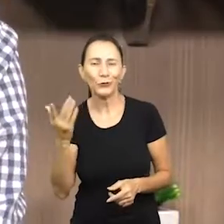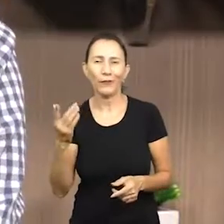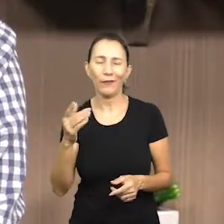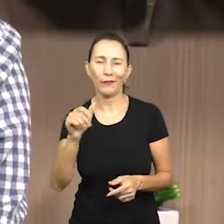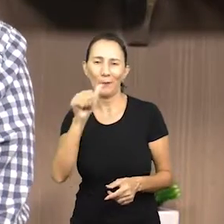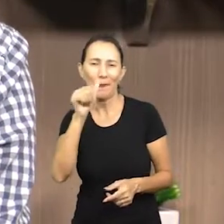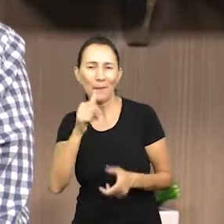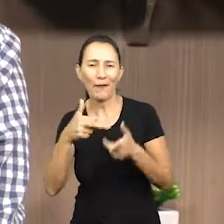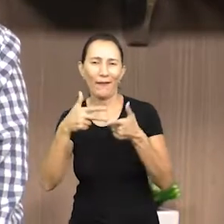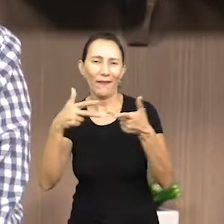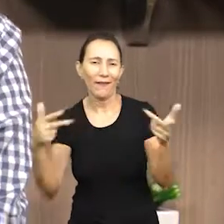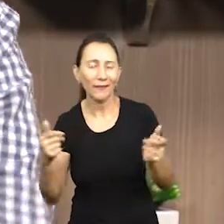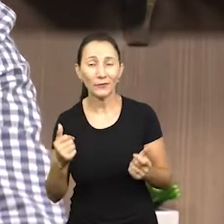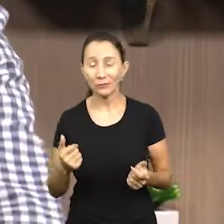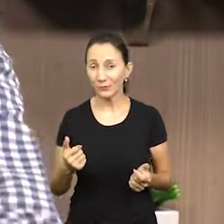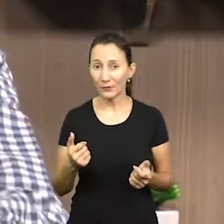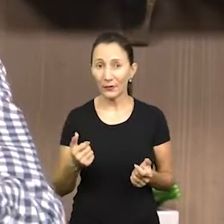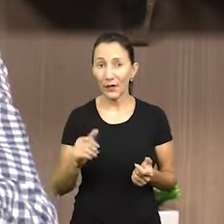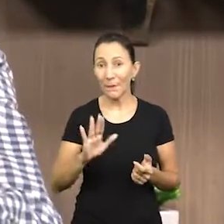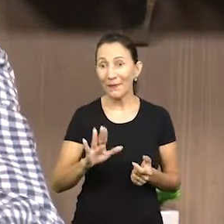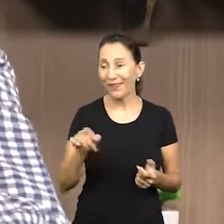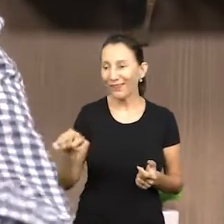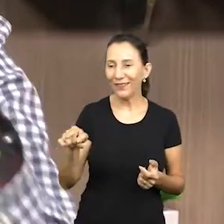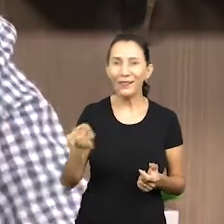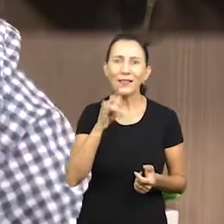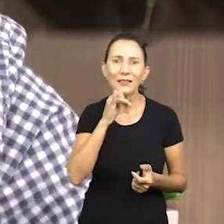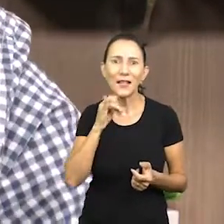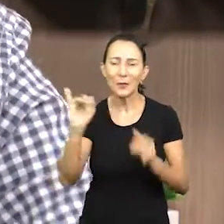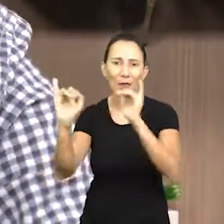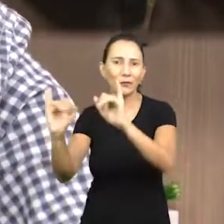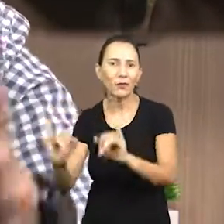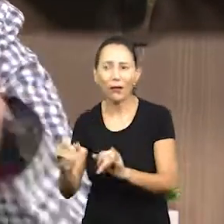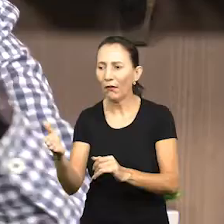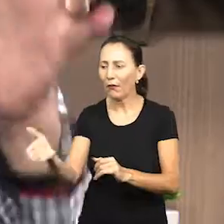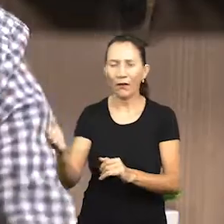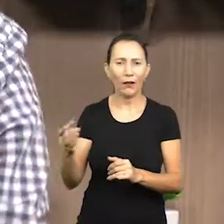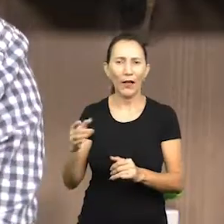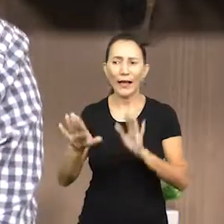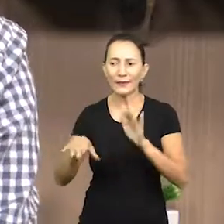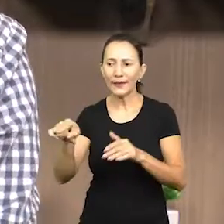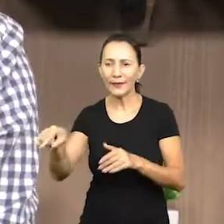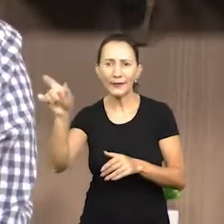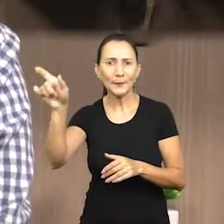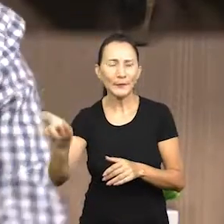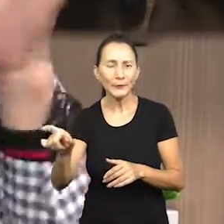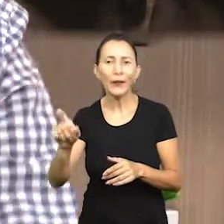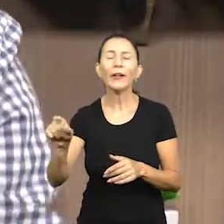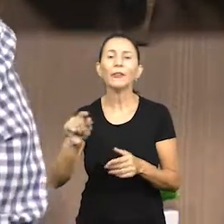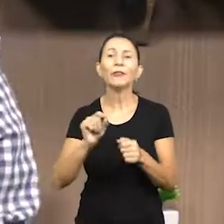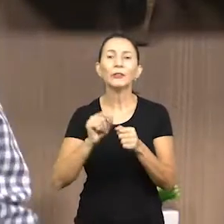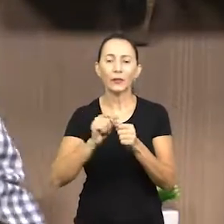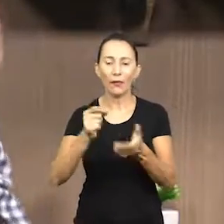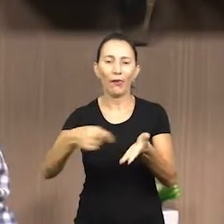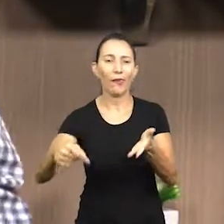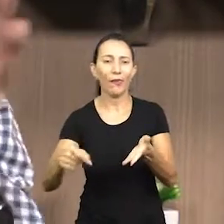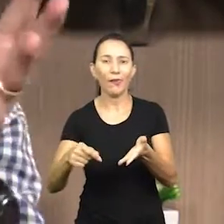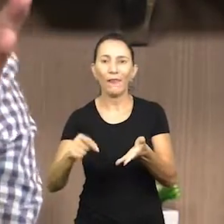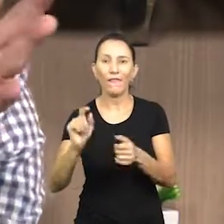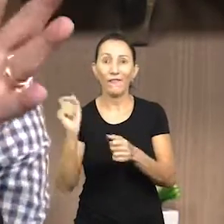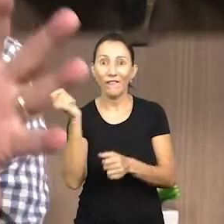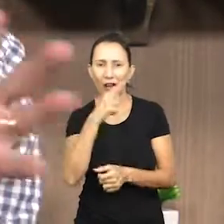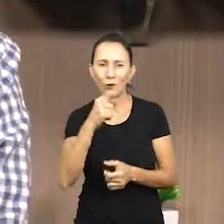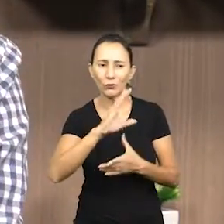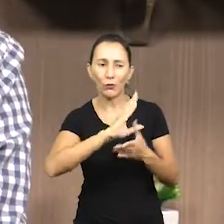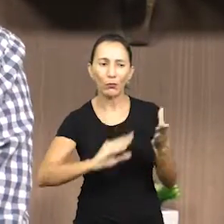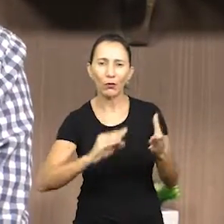idólatra. Mas que, por exemplo, é uma pessoa que falsificou a assinatura do pai e da mãe. Ou também o gente boa que leva